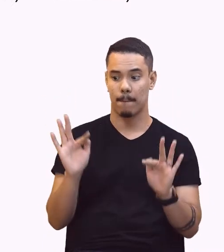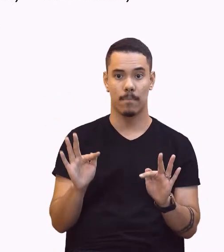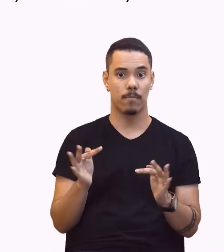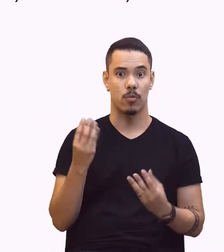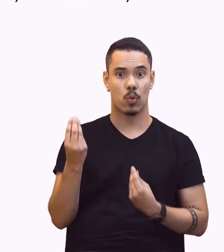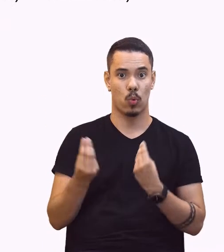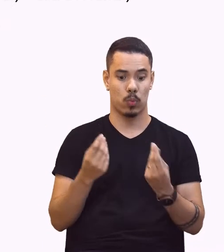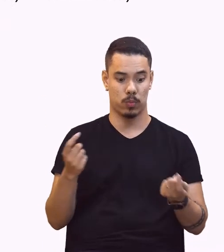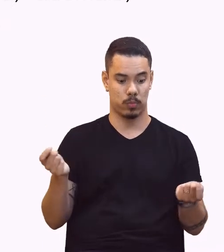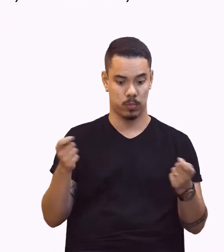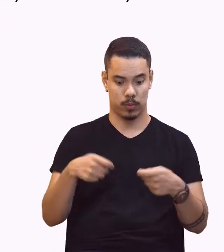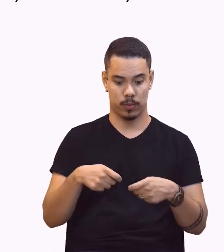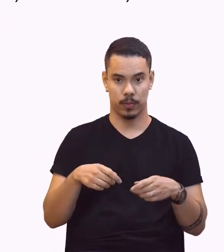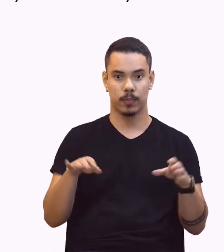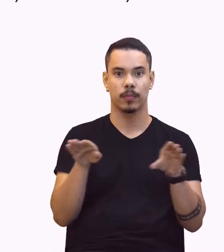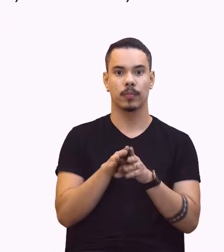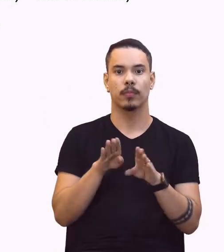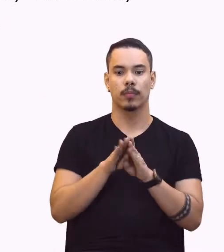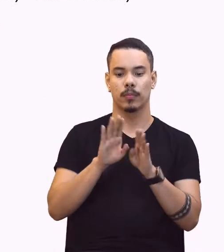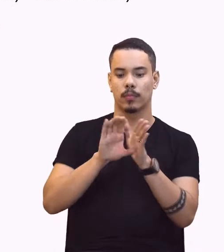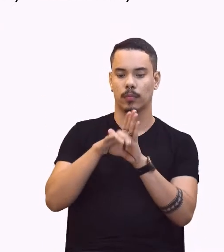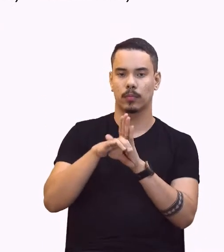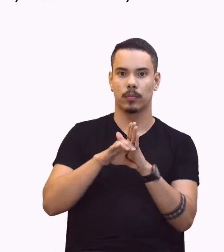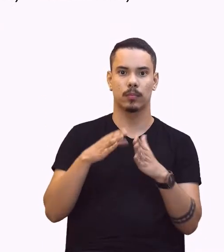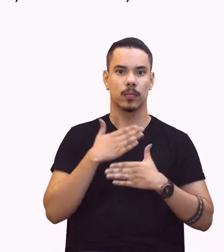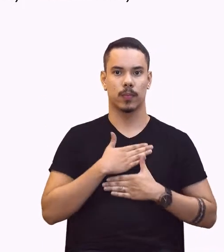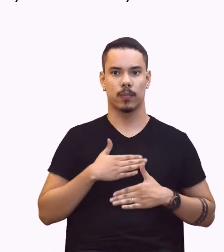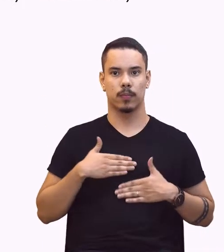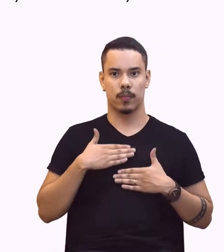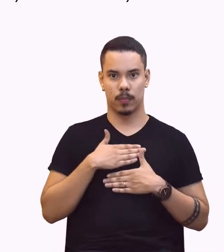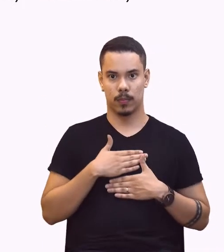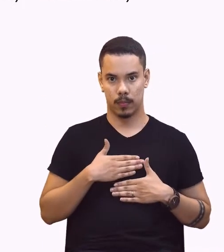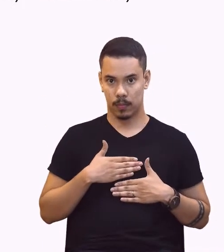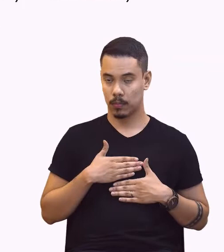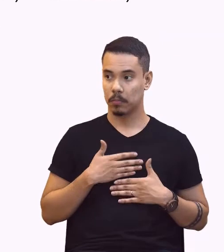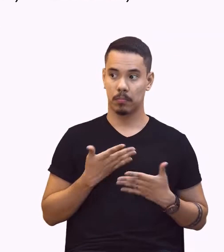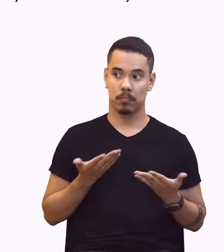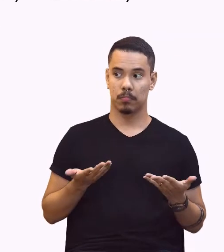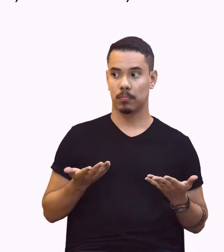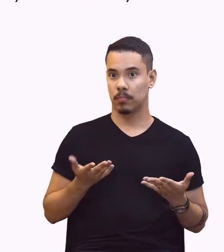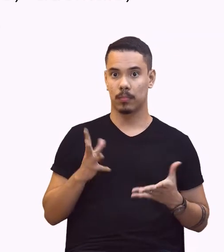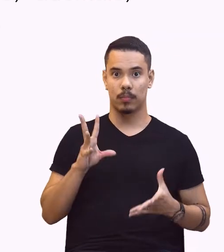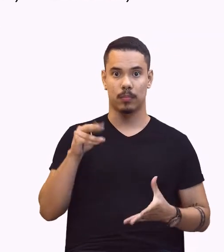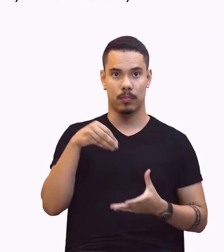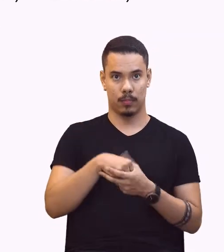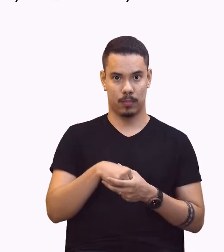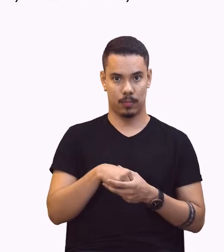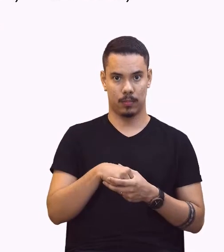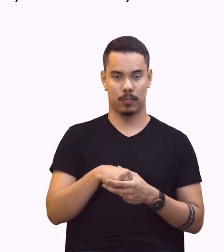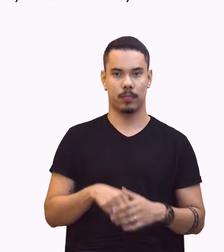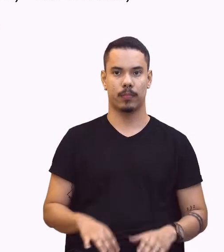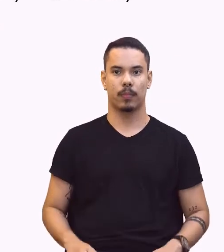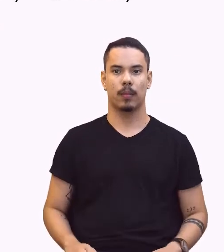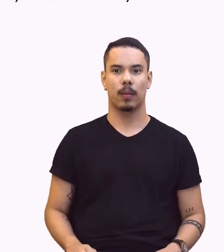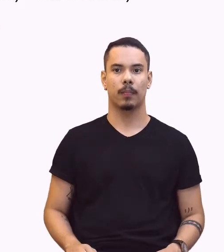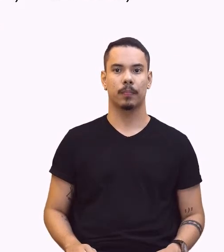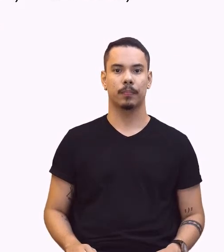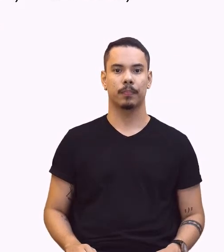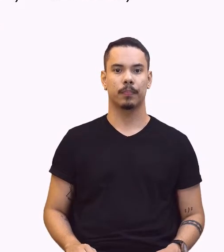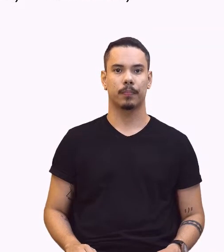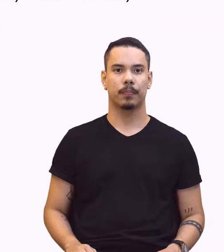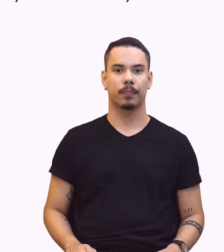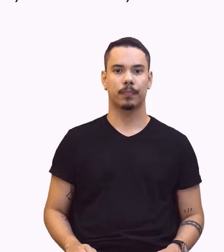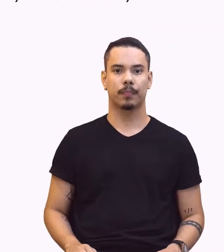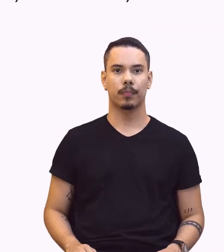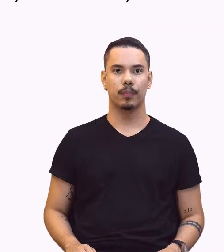felizes? E o que é esse conceito de prazer? O que é o prazer dentro do epicurismo? Olha só,